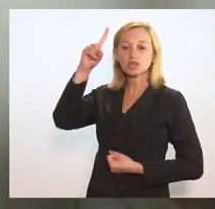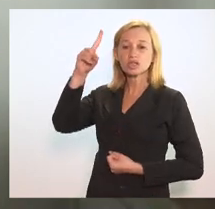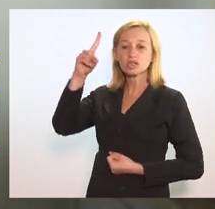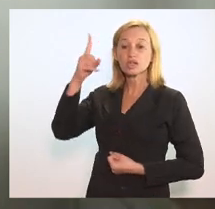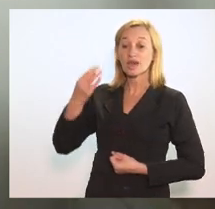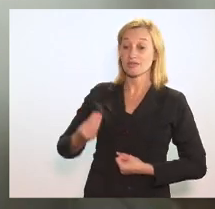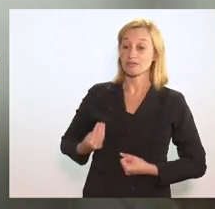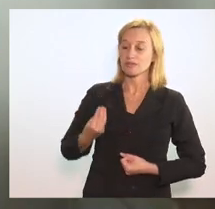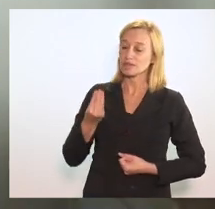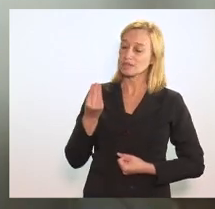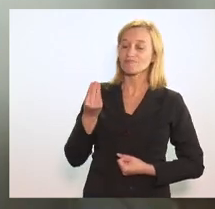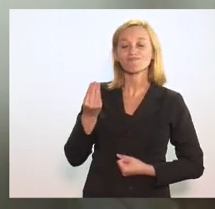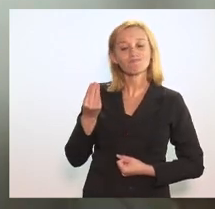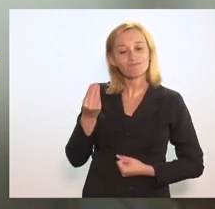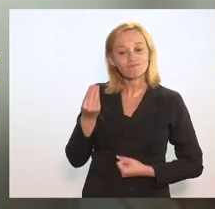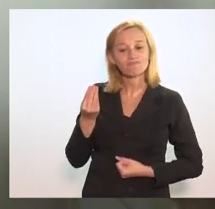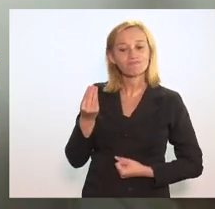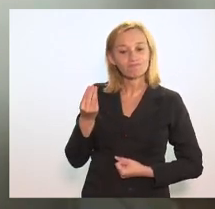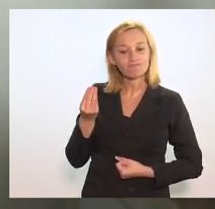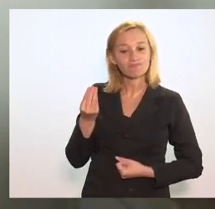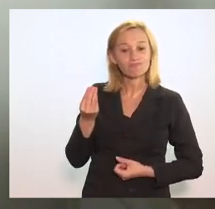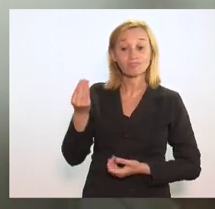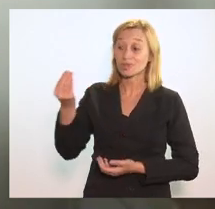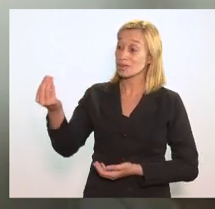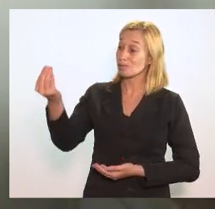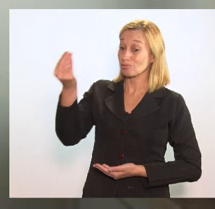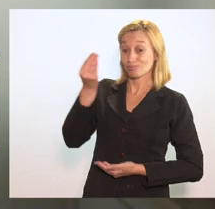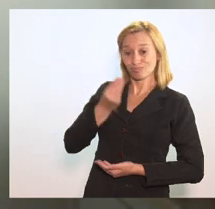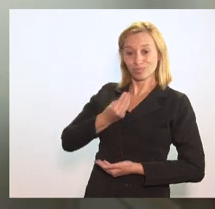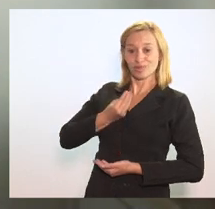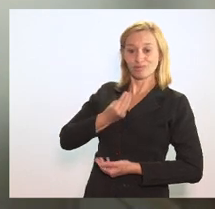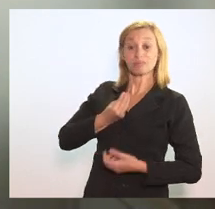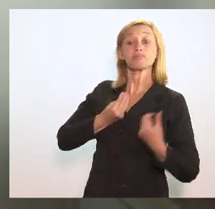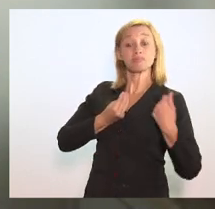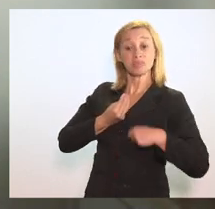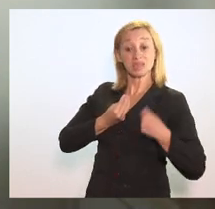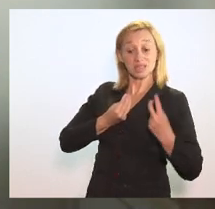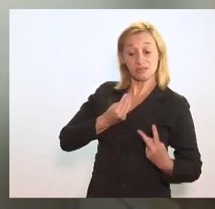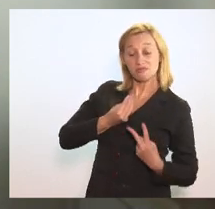a vida. E ela deve ser